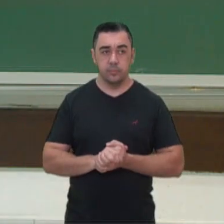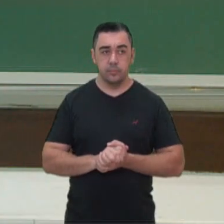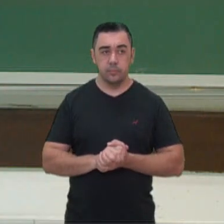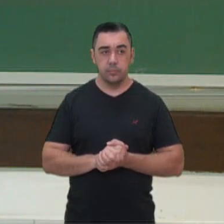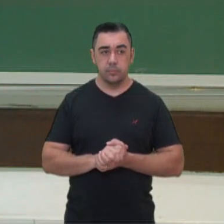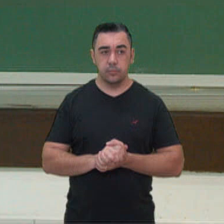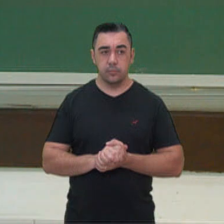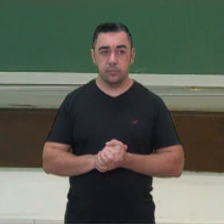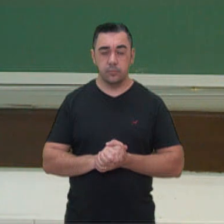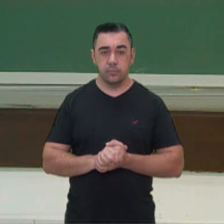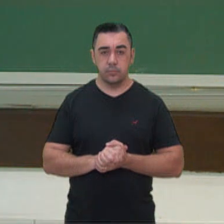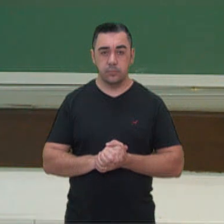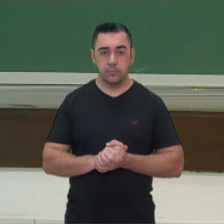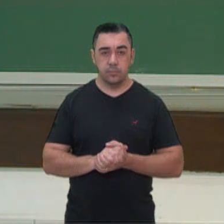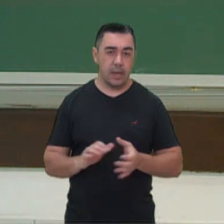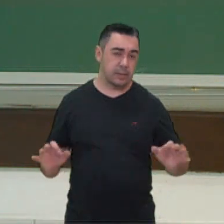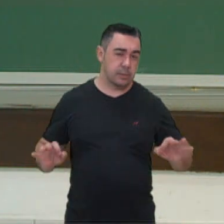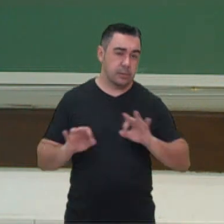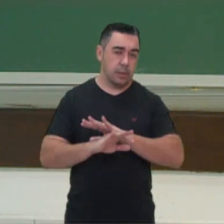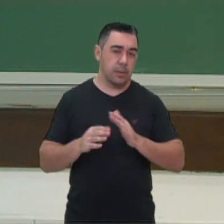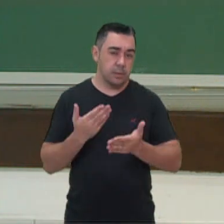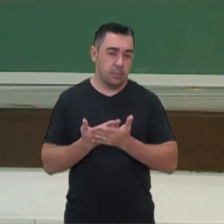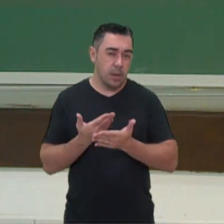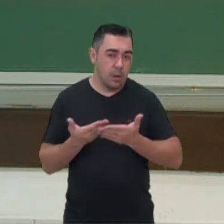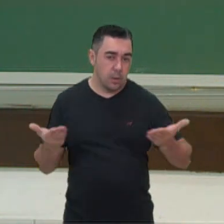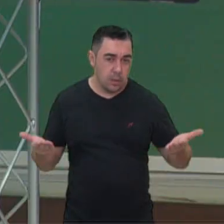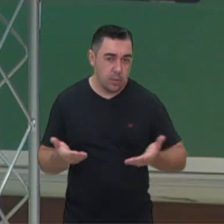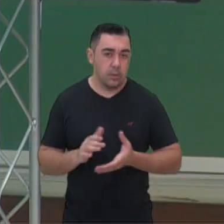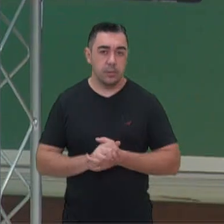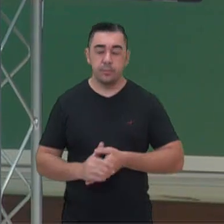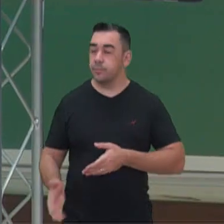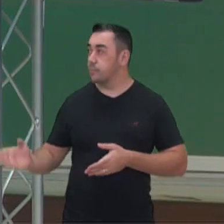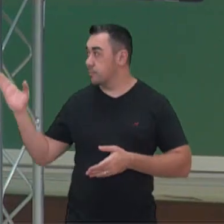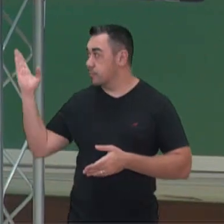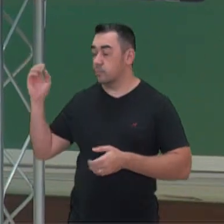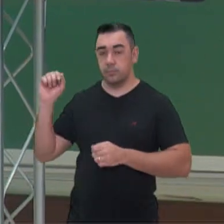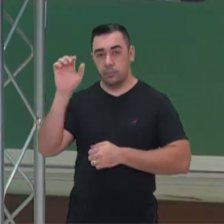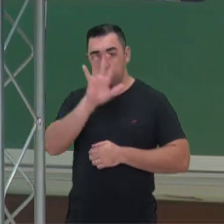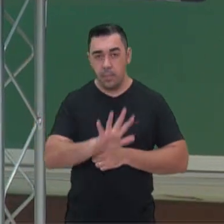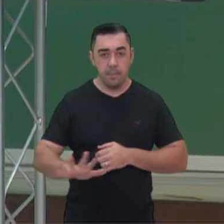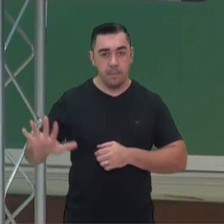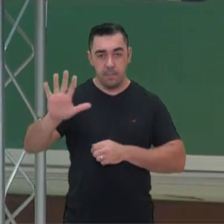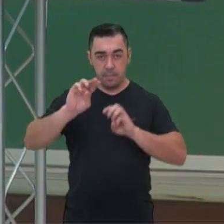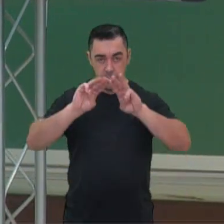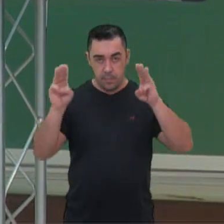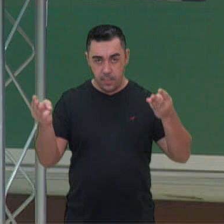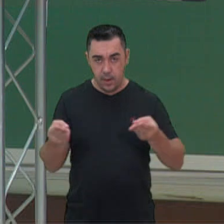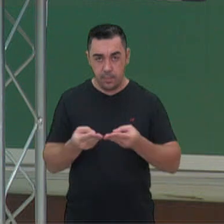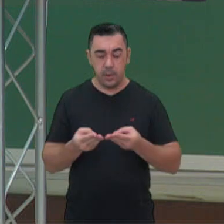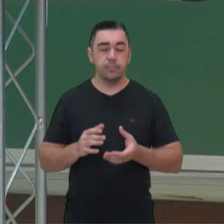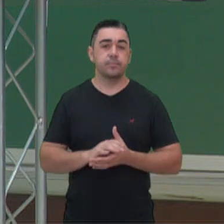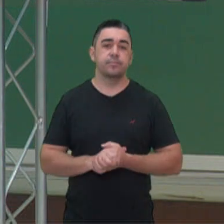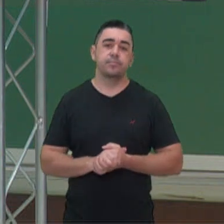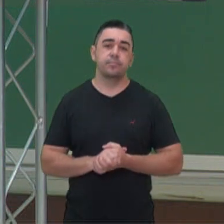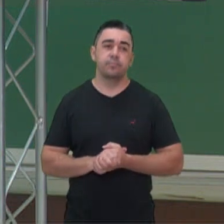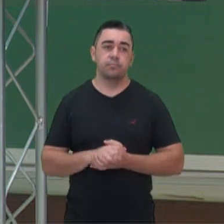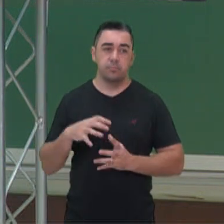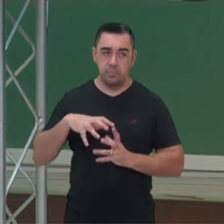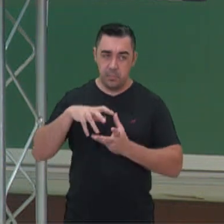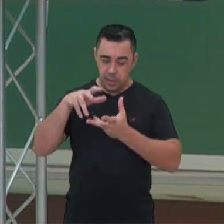Egito. Para fecharmos a conta, deixei o mapa maior, Quanto nós somos no